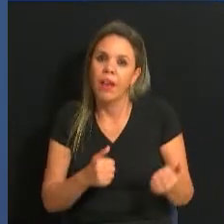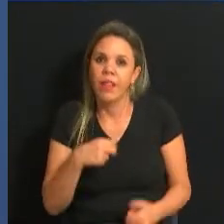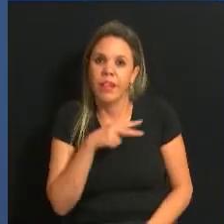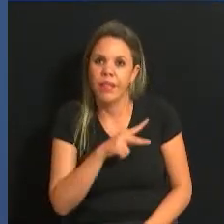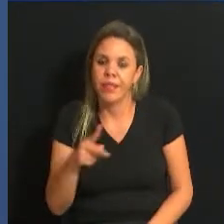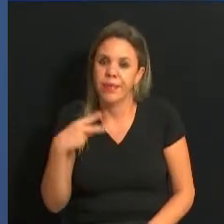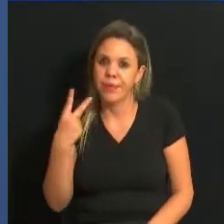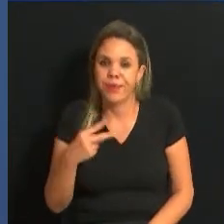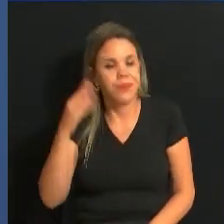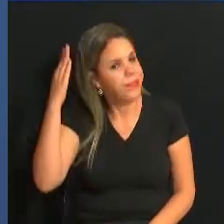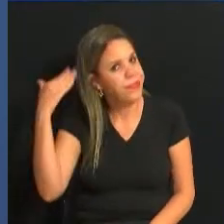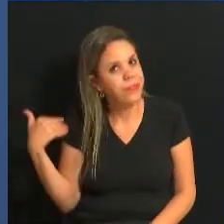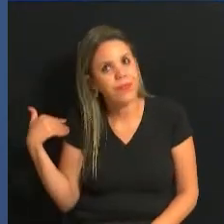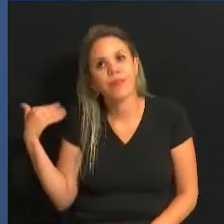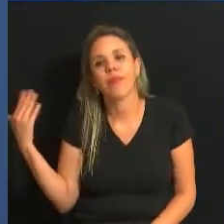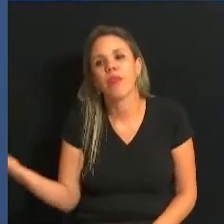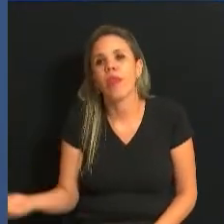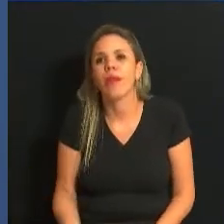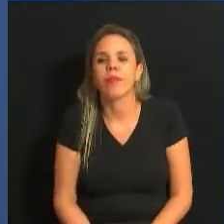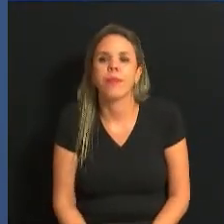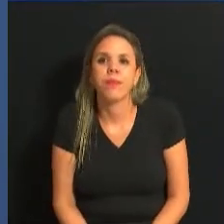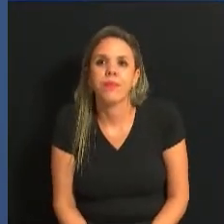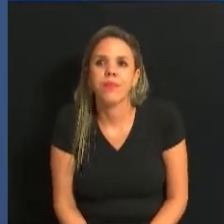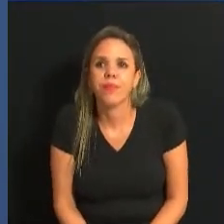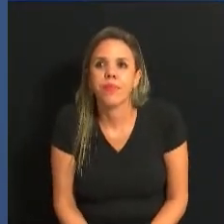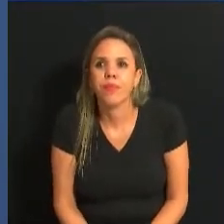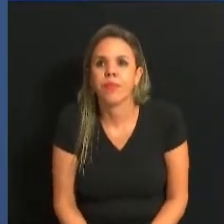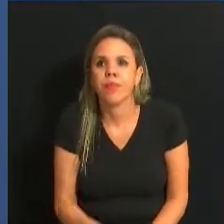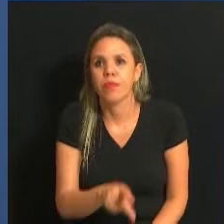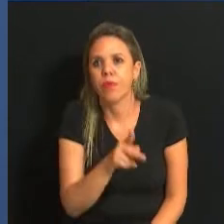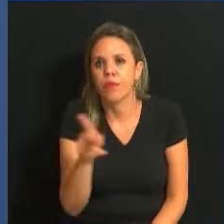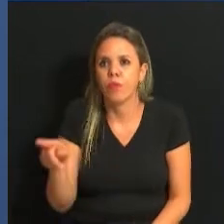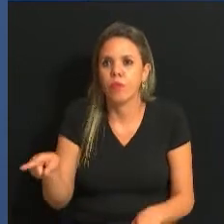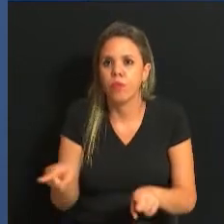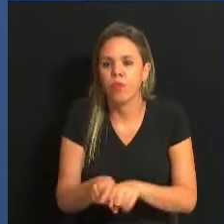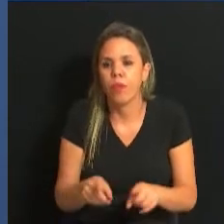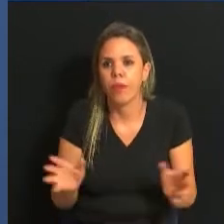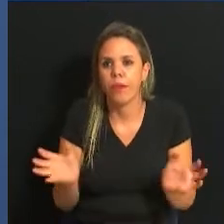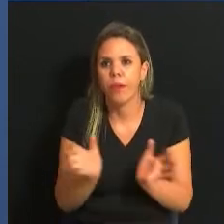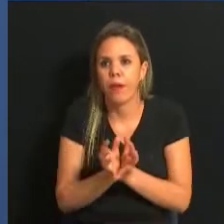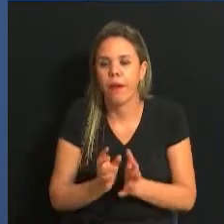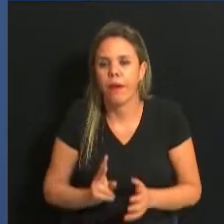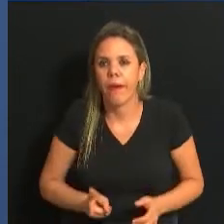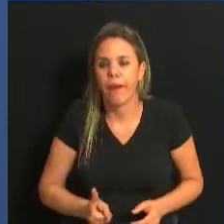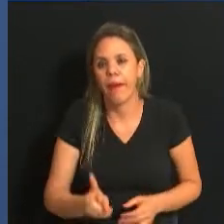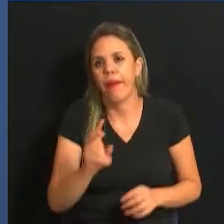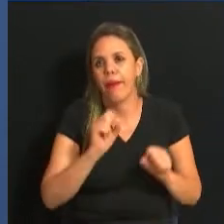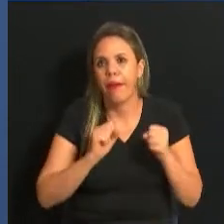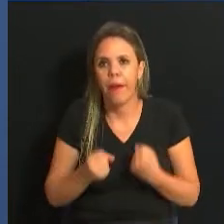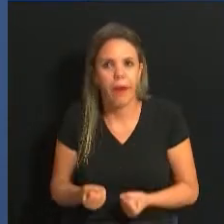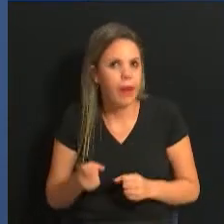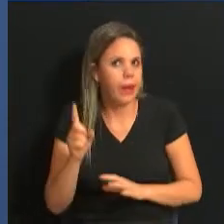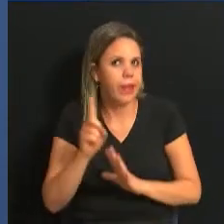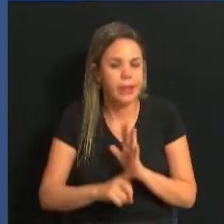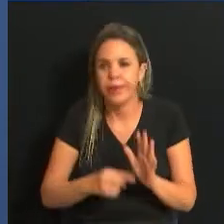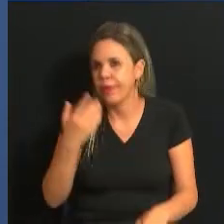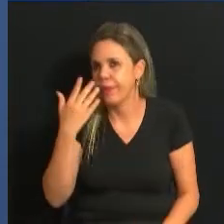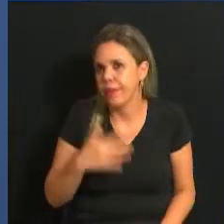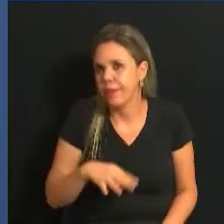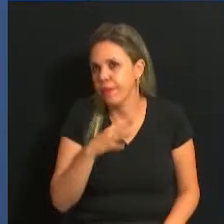Legislativo, a vereadora Débora Palermo, que preside também a Comissão Permanente de Defesa dos Direitos da